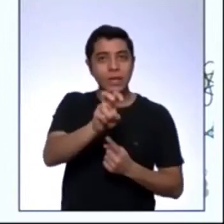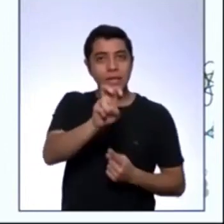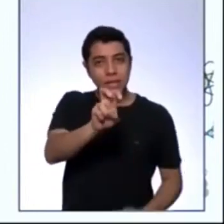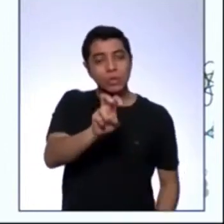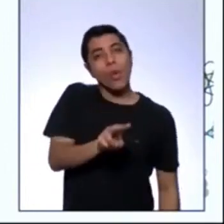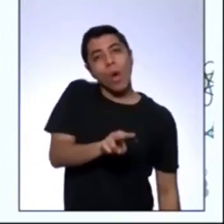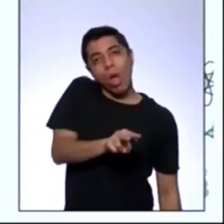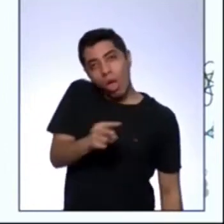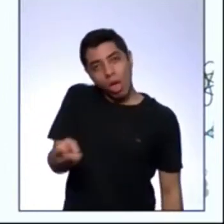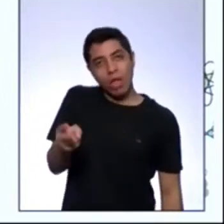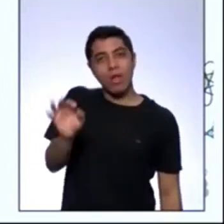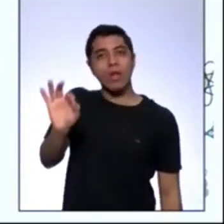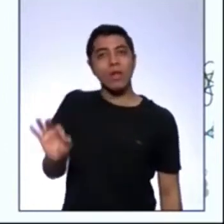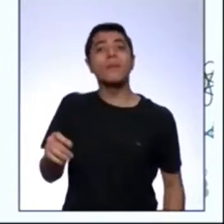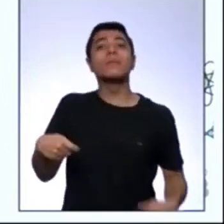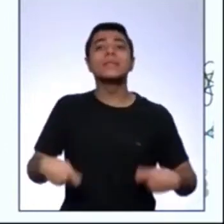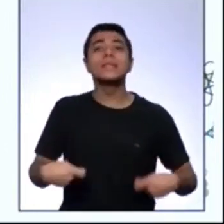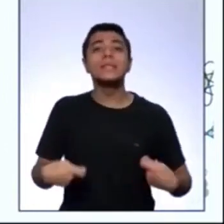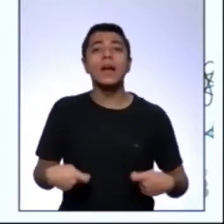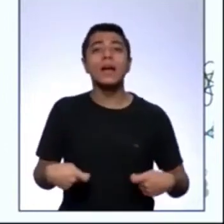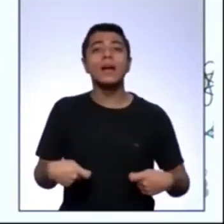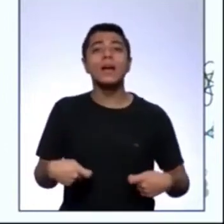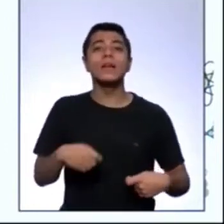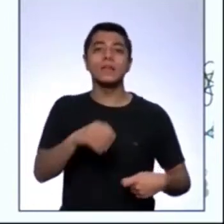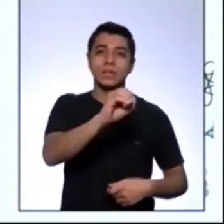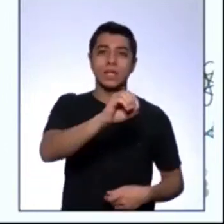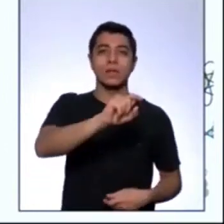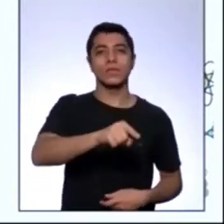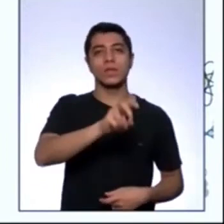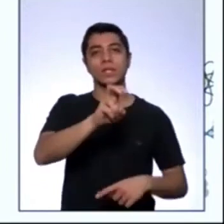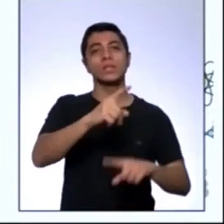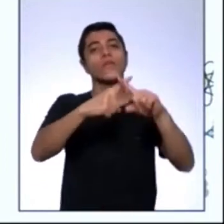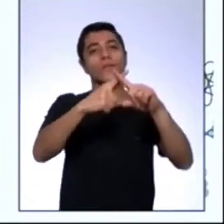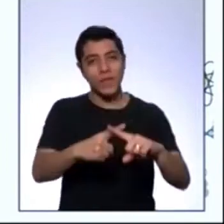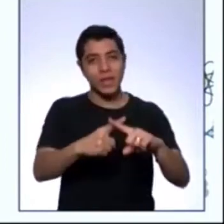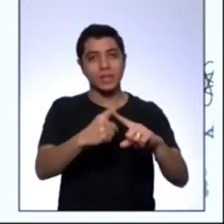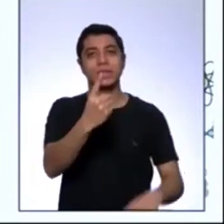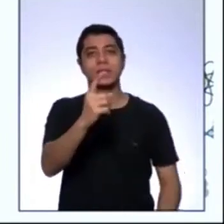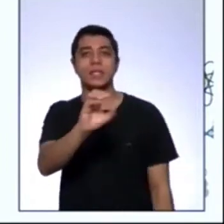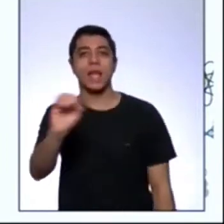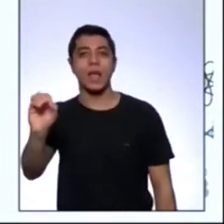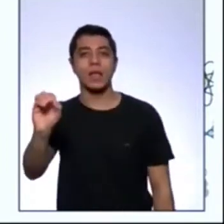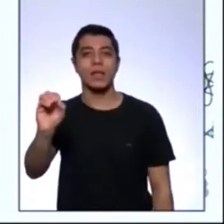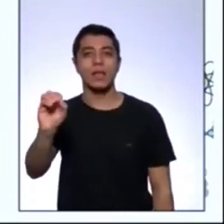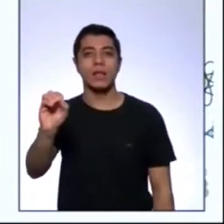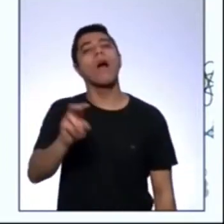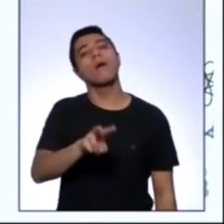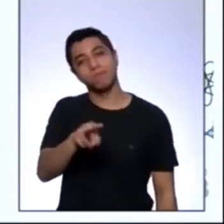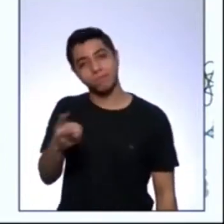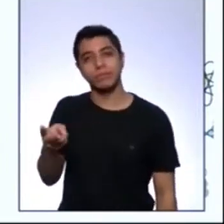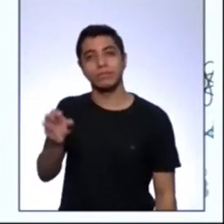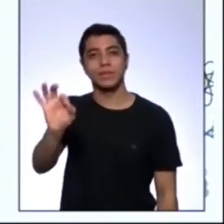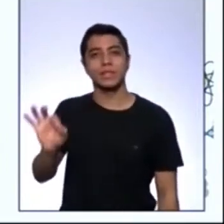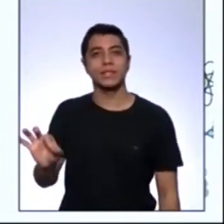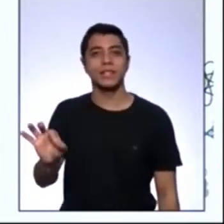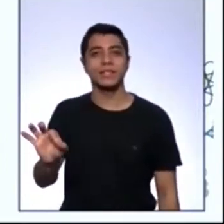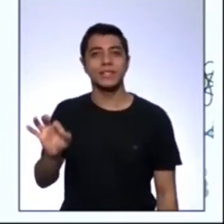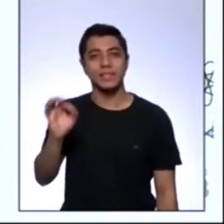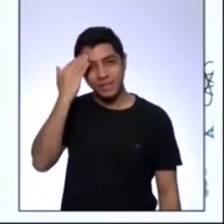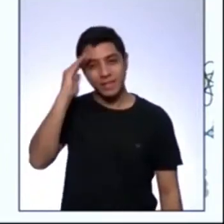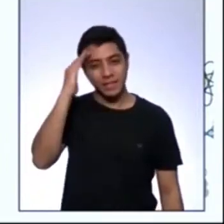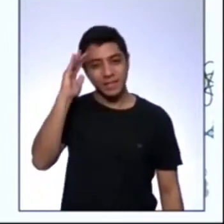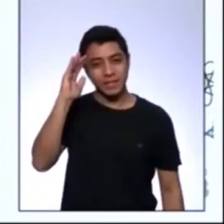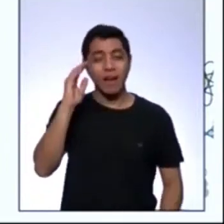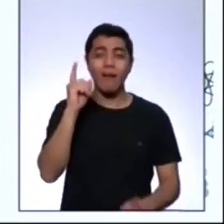símbolo de porcentagem aí Danielzinho Daniel senhor tá vendo que eu acertei cinquenta por cento da